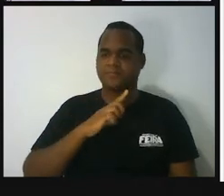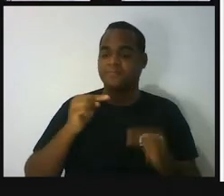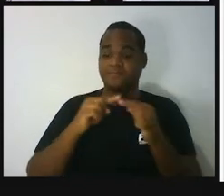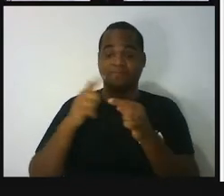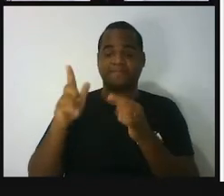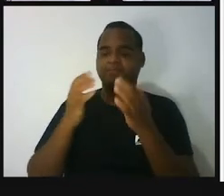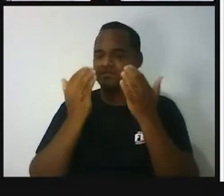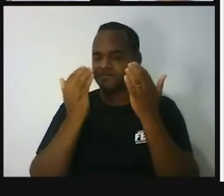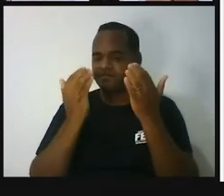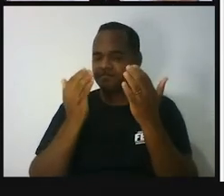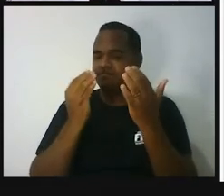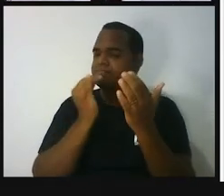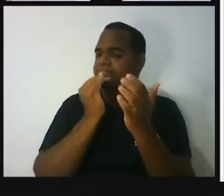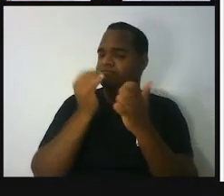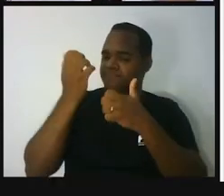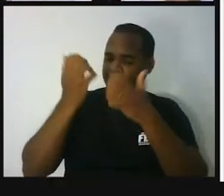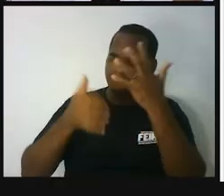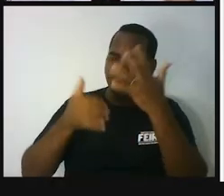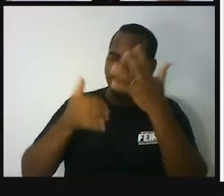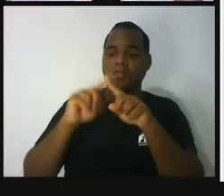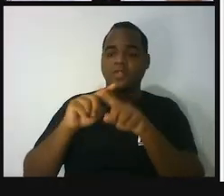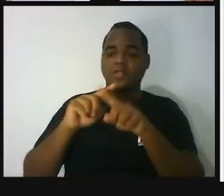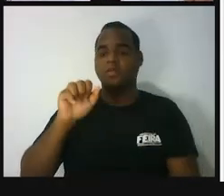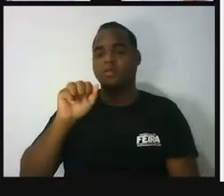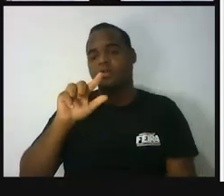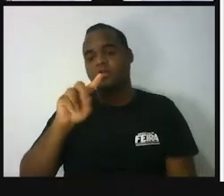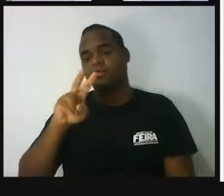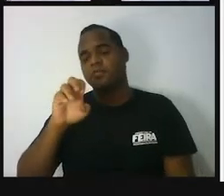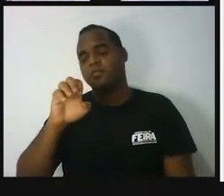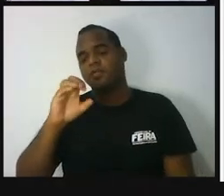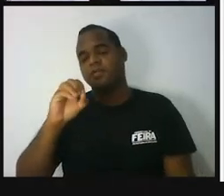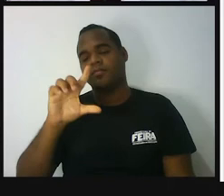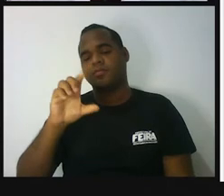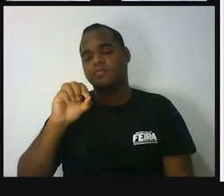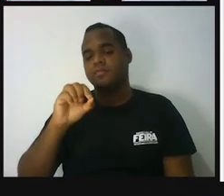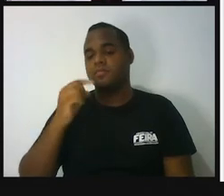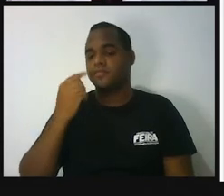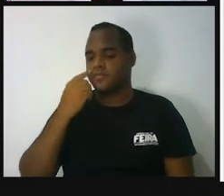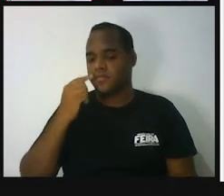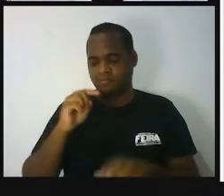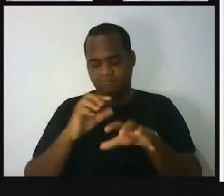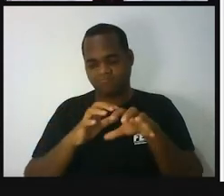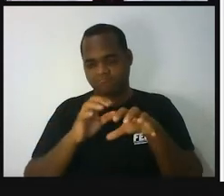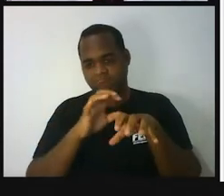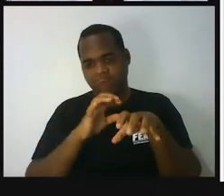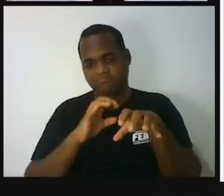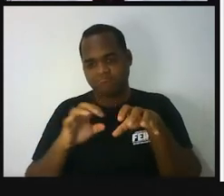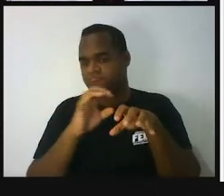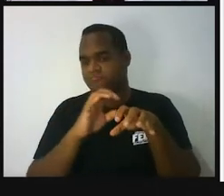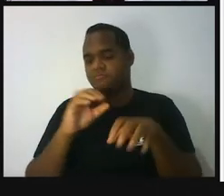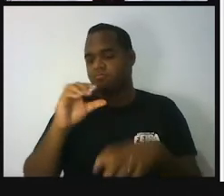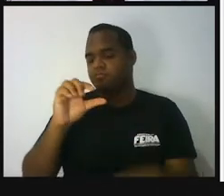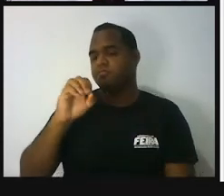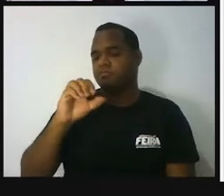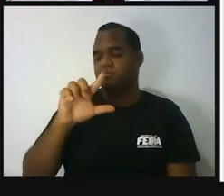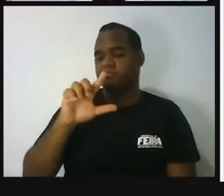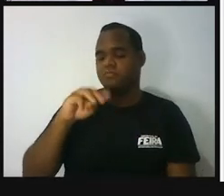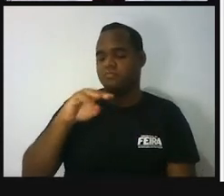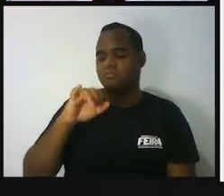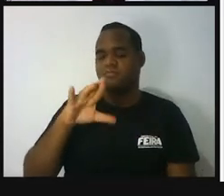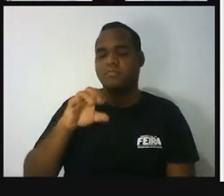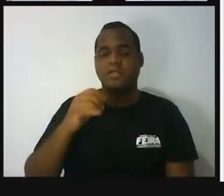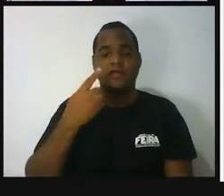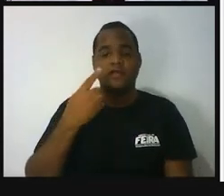do alvéolo, né? Dos buraquinhos lá da colmeia, se a gente olhar direitinho